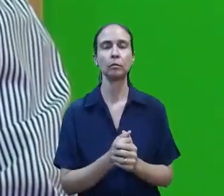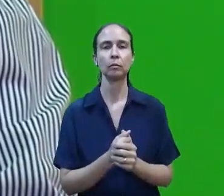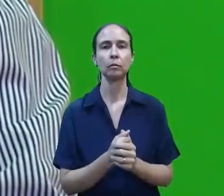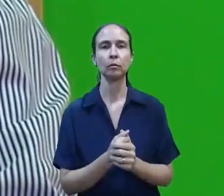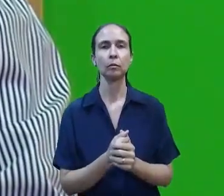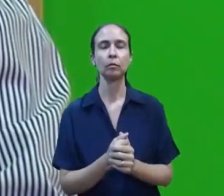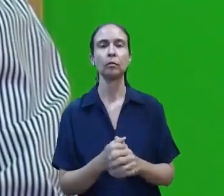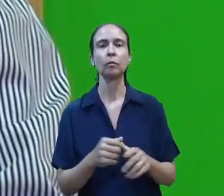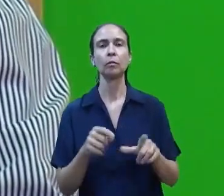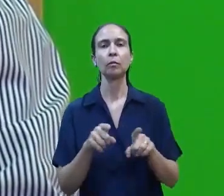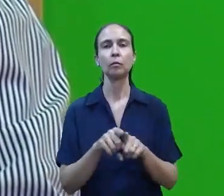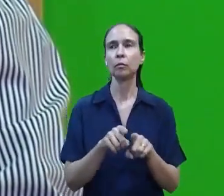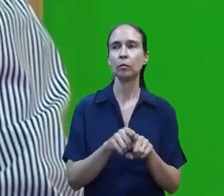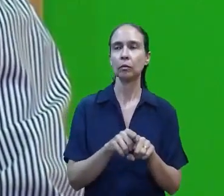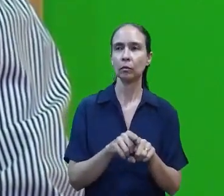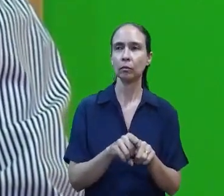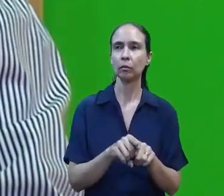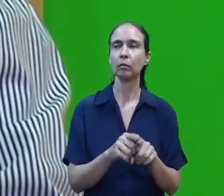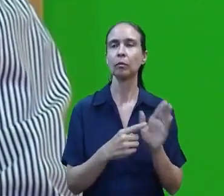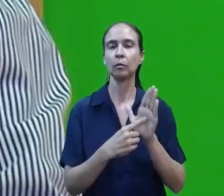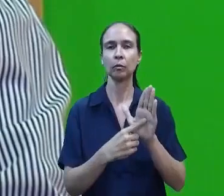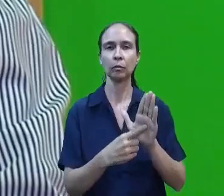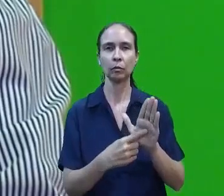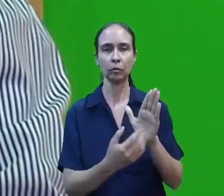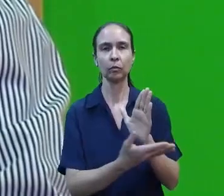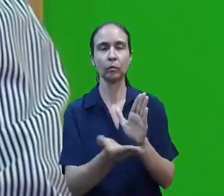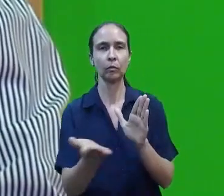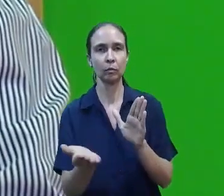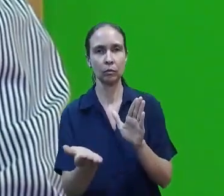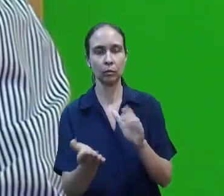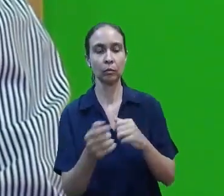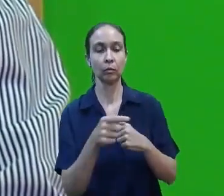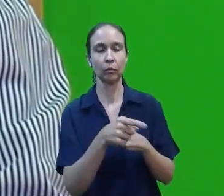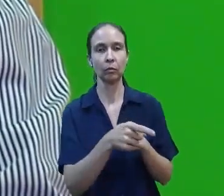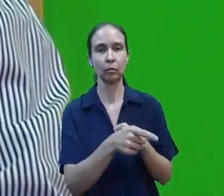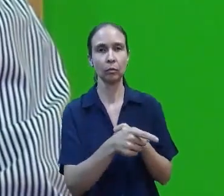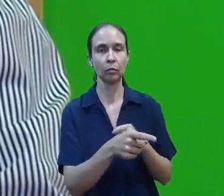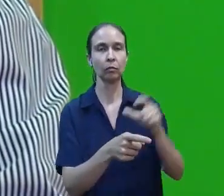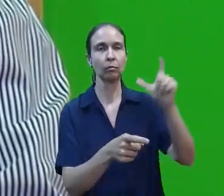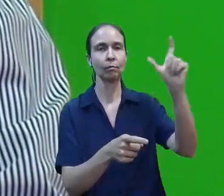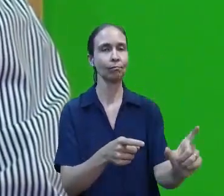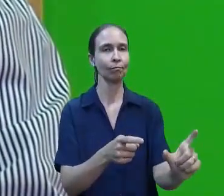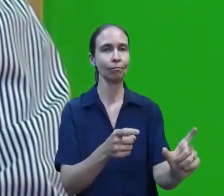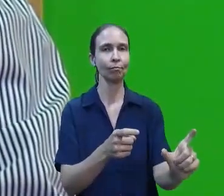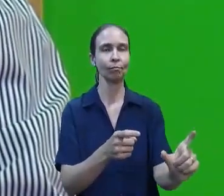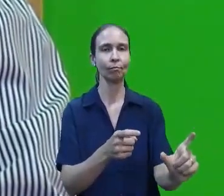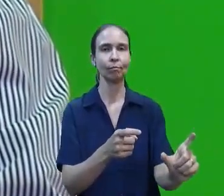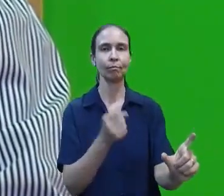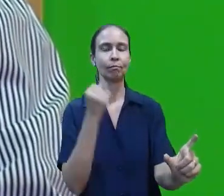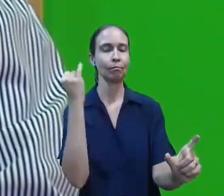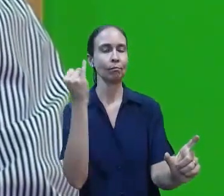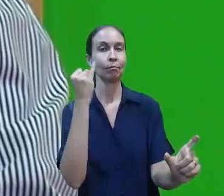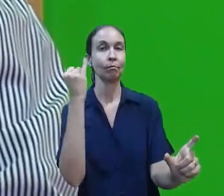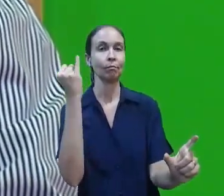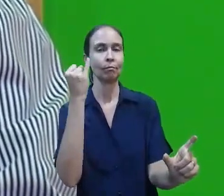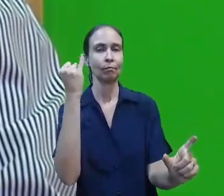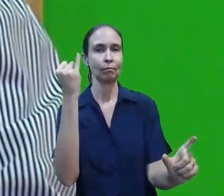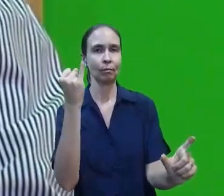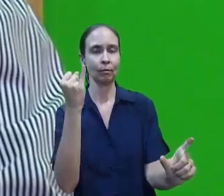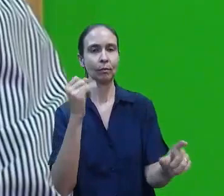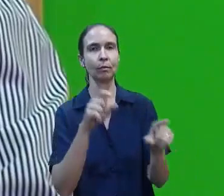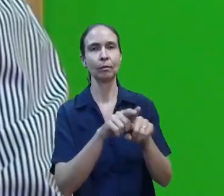deixar a todos o reconhecimento que, além de ser uma personalidade ímpar a nível de mundo, o senhor é um